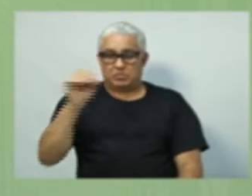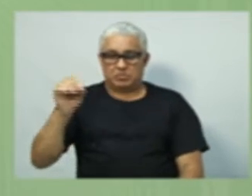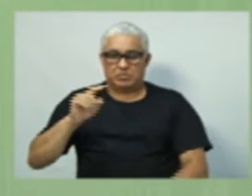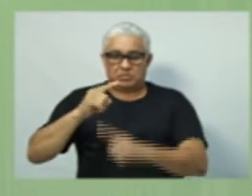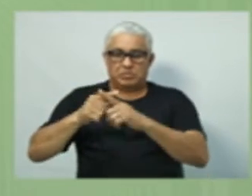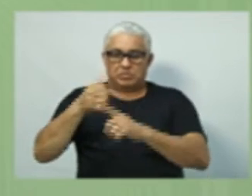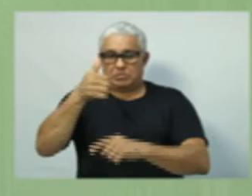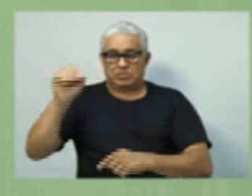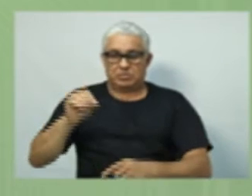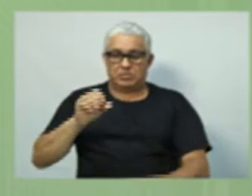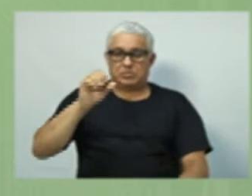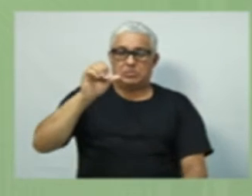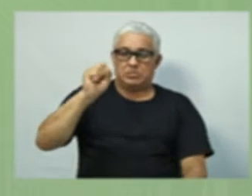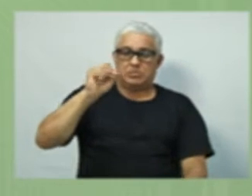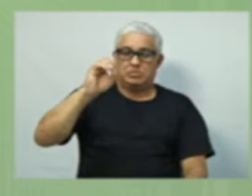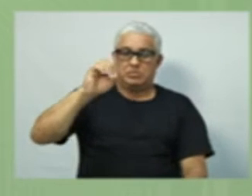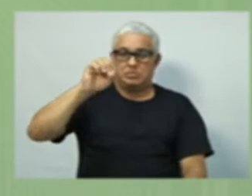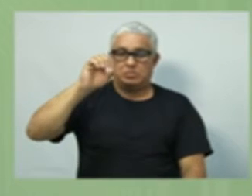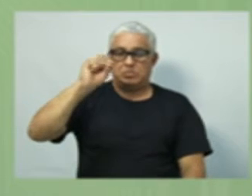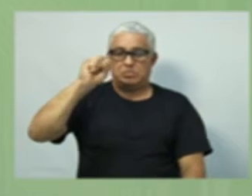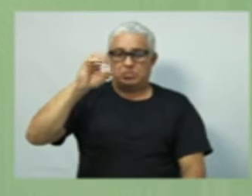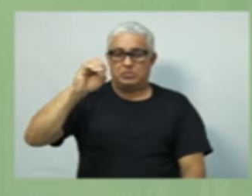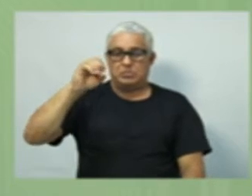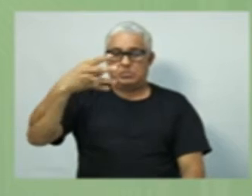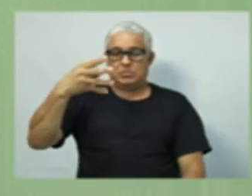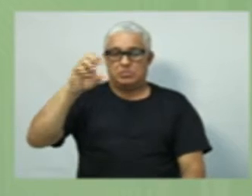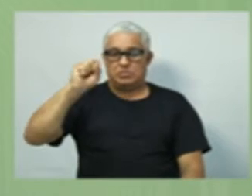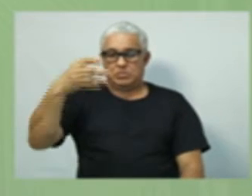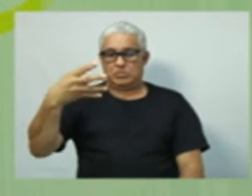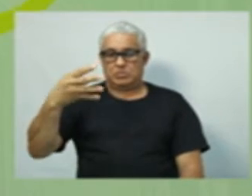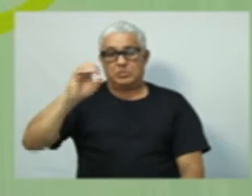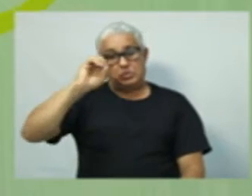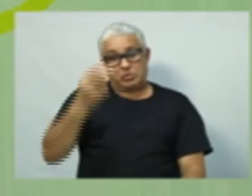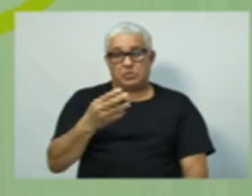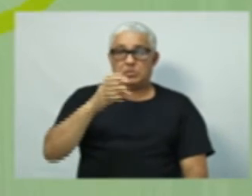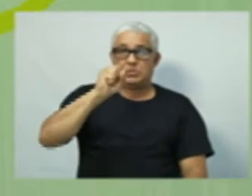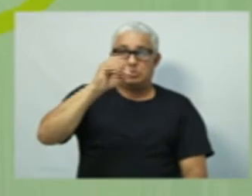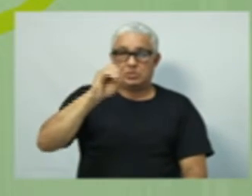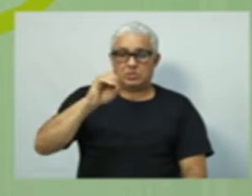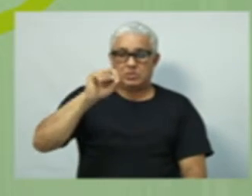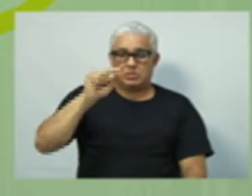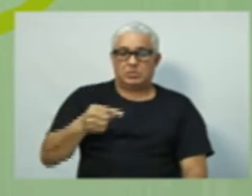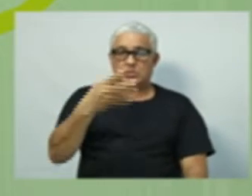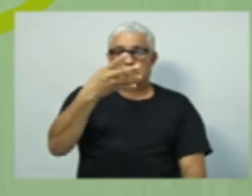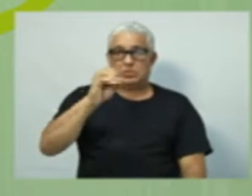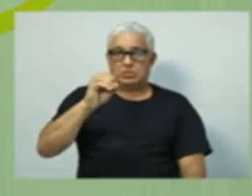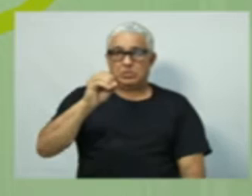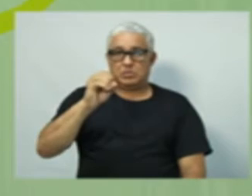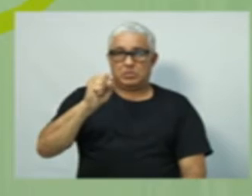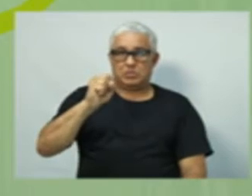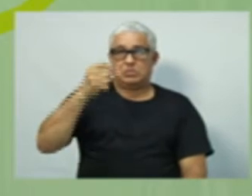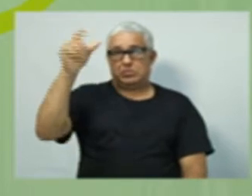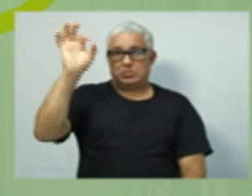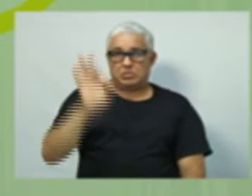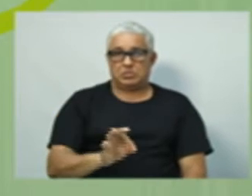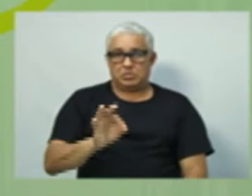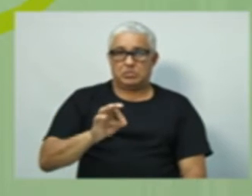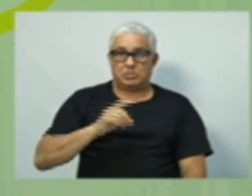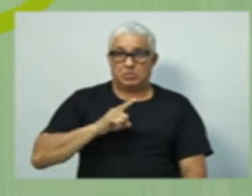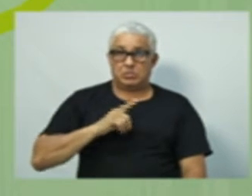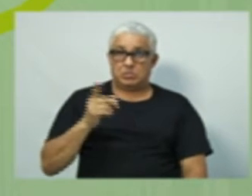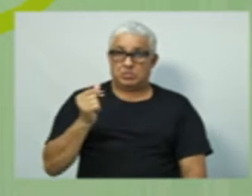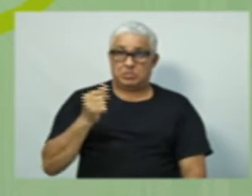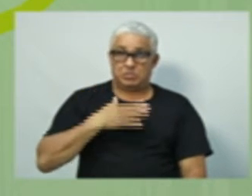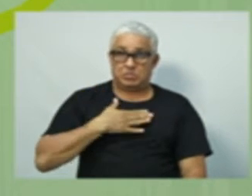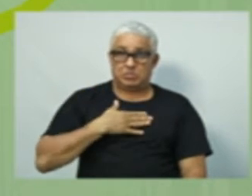a 80,48 por cento 81 48% de tudo o que eu tenho de recursos que não seja